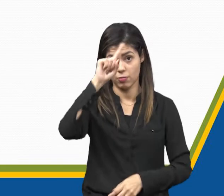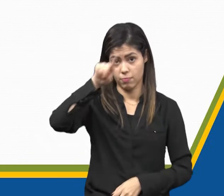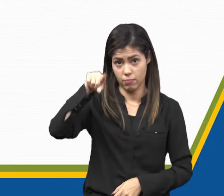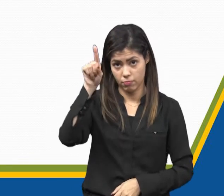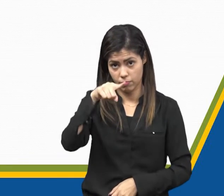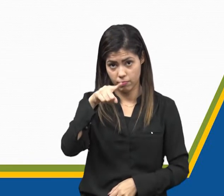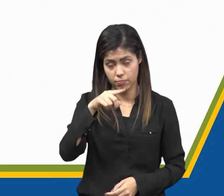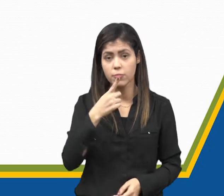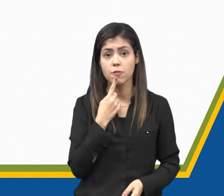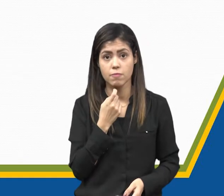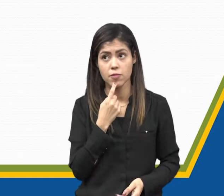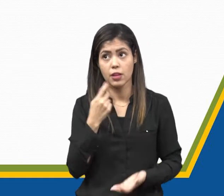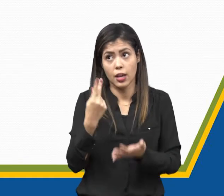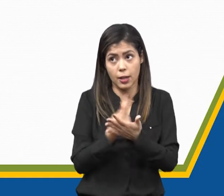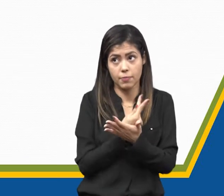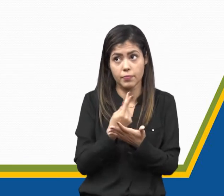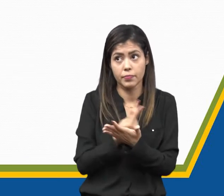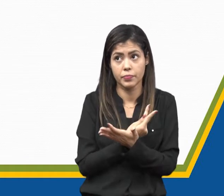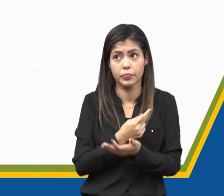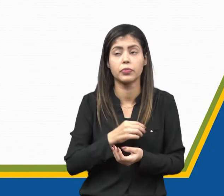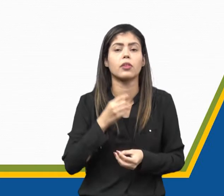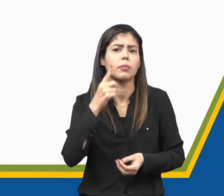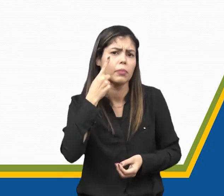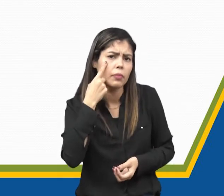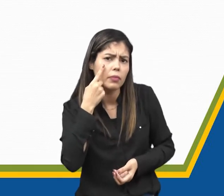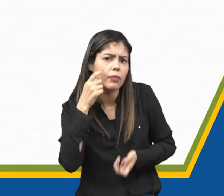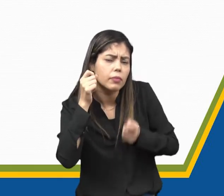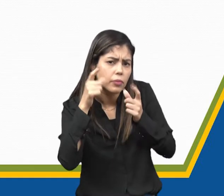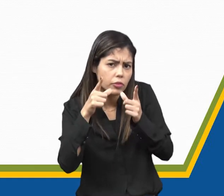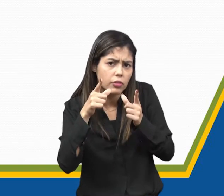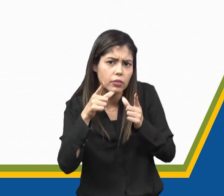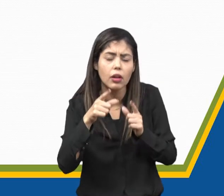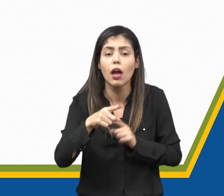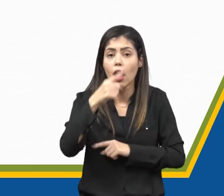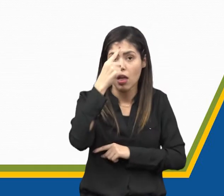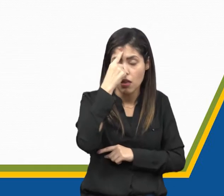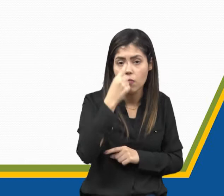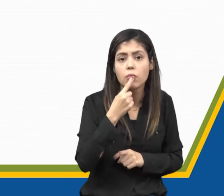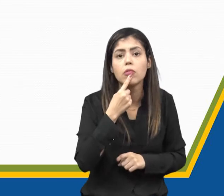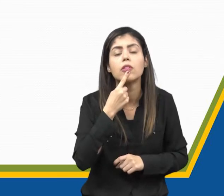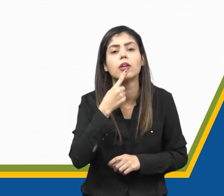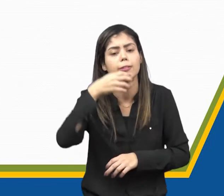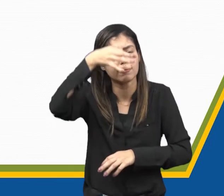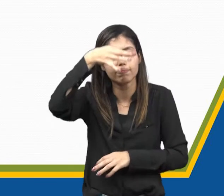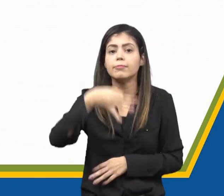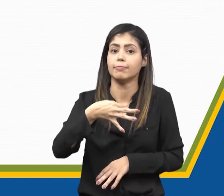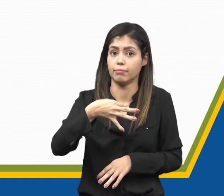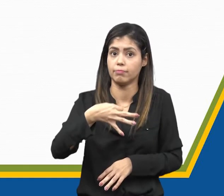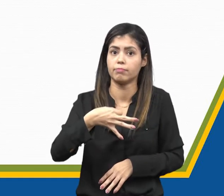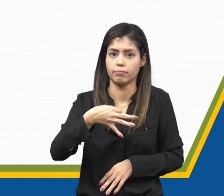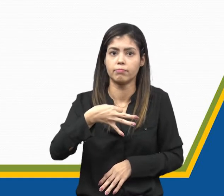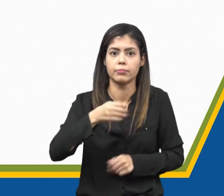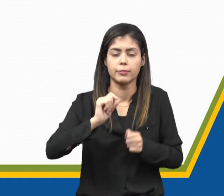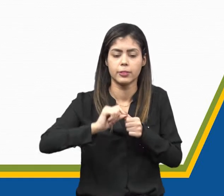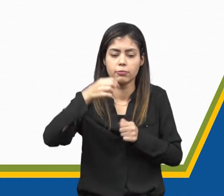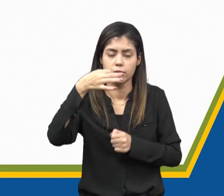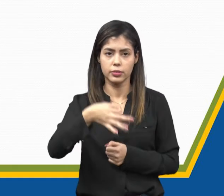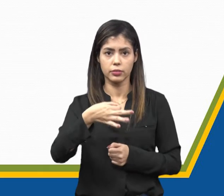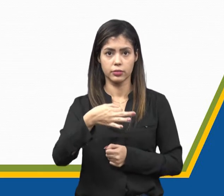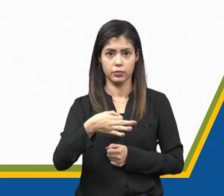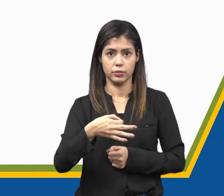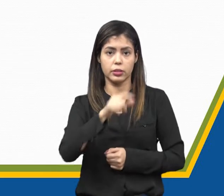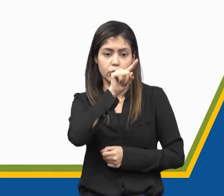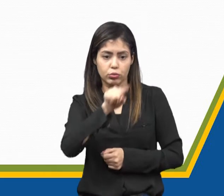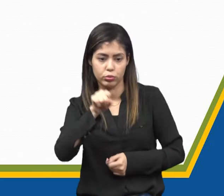lá. Elas estão erradas. Olha só, na imagem que está verde, o exercício está completo, está correto. A imagem que